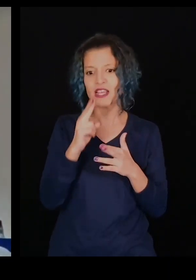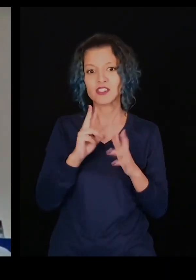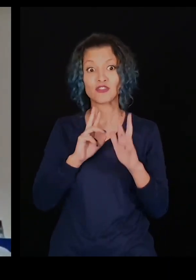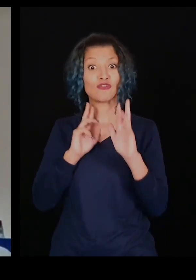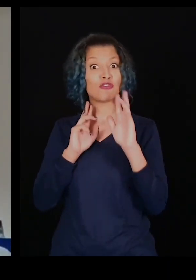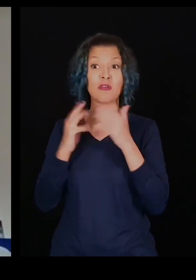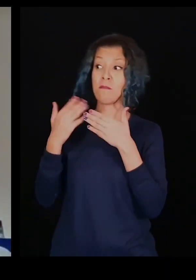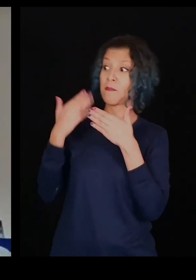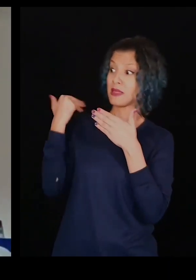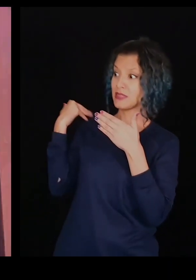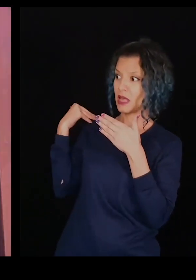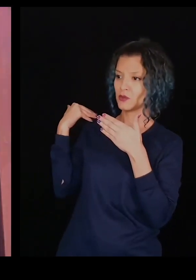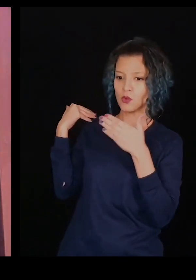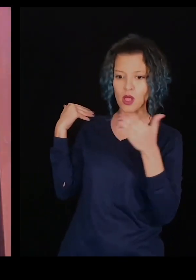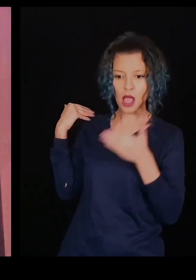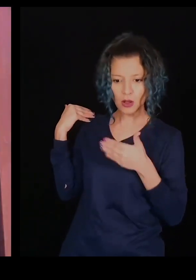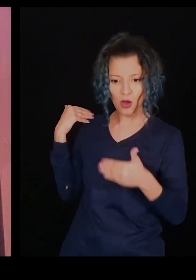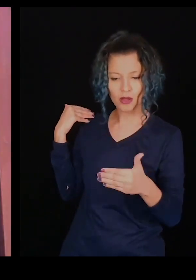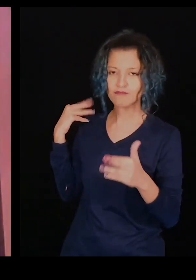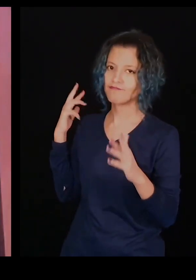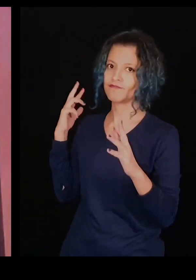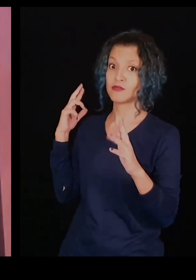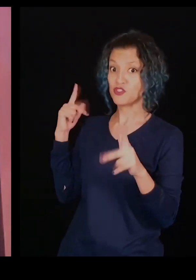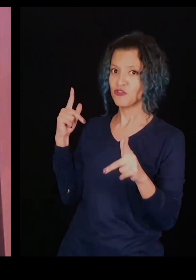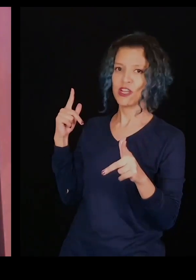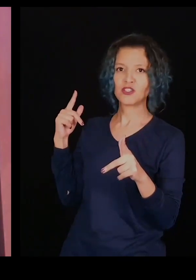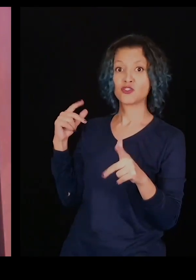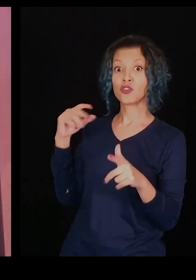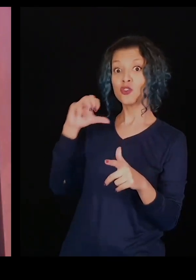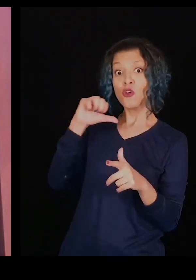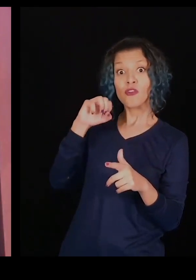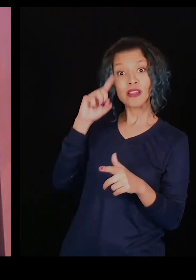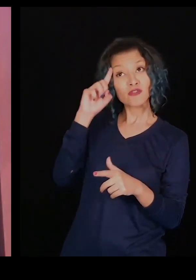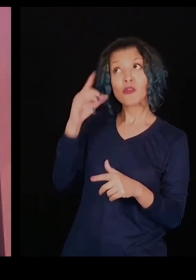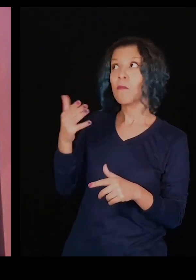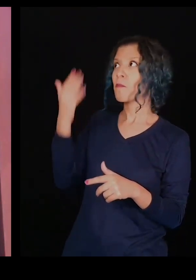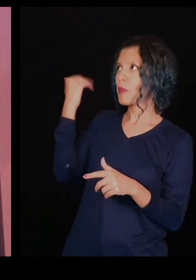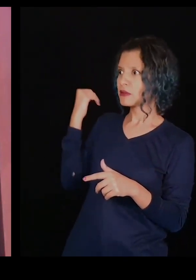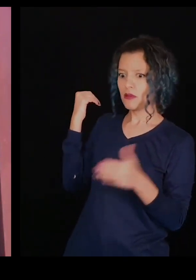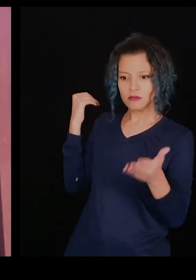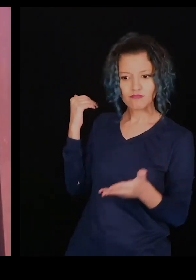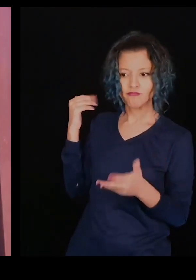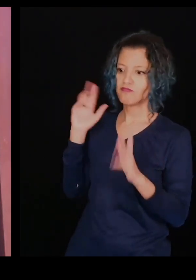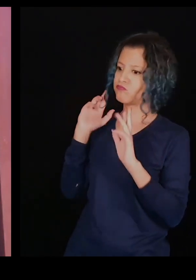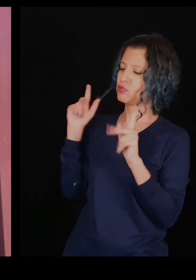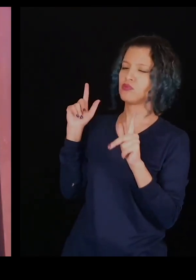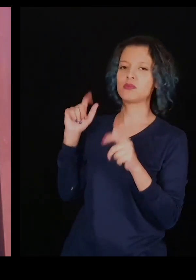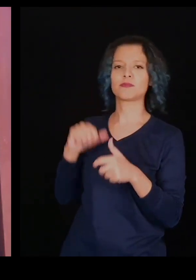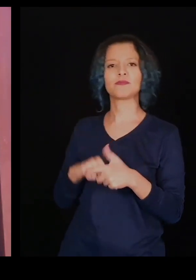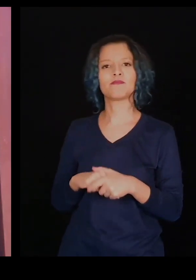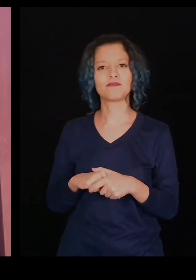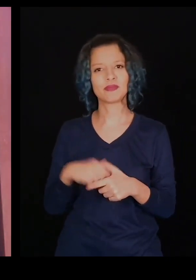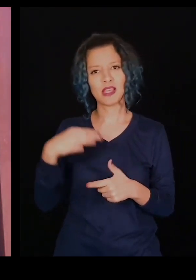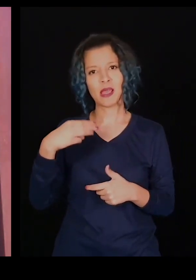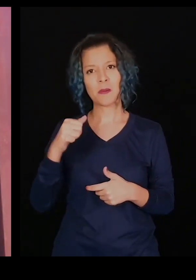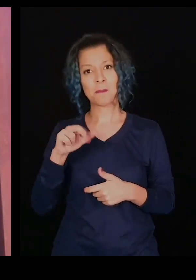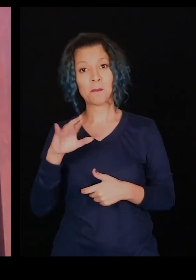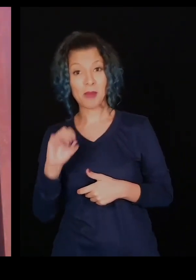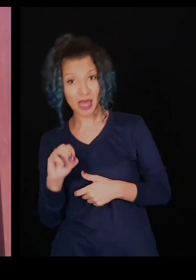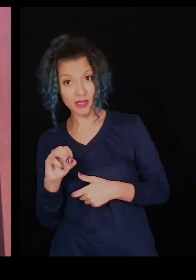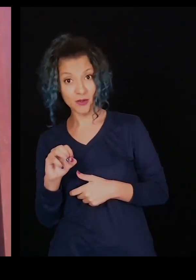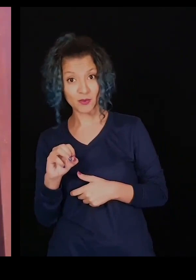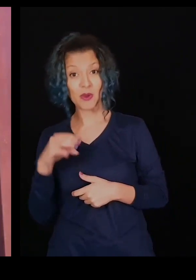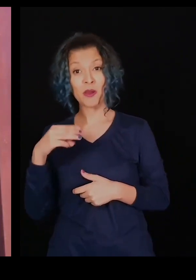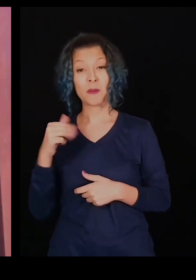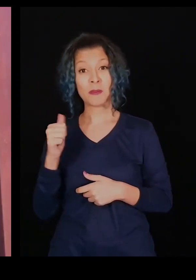90 dias atrás. Mário Mazzilli, Hugo Barreto, duas grandes personalidades